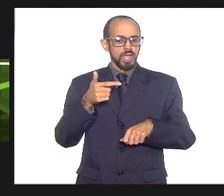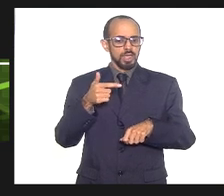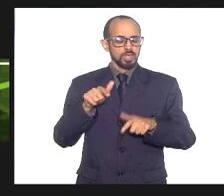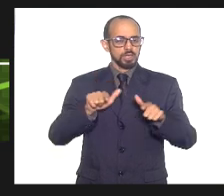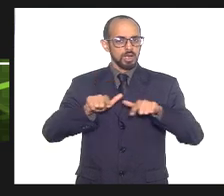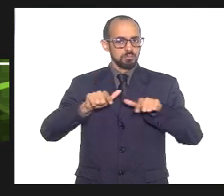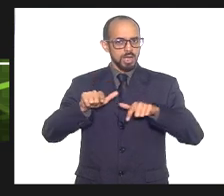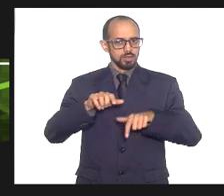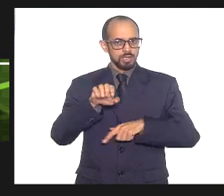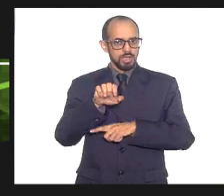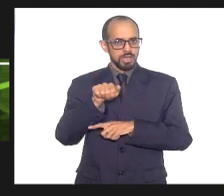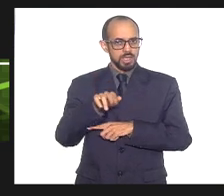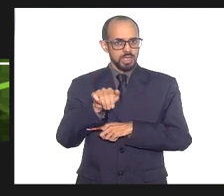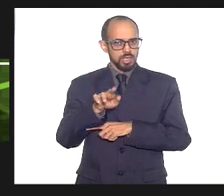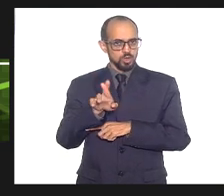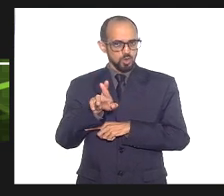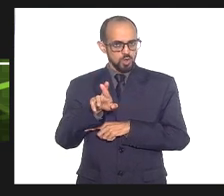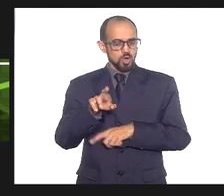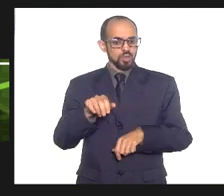bloco Dois Irmãos,